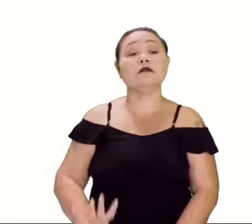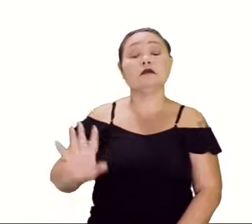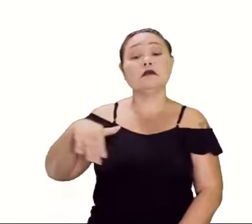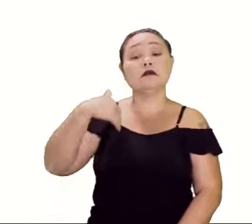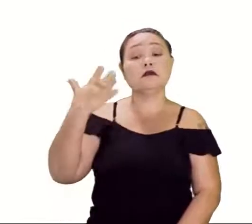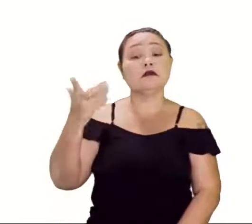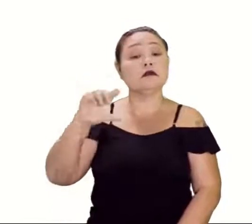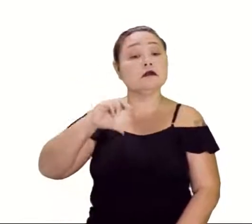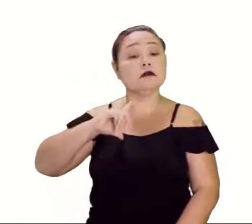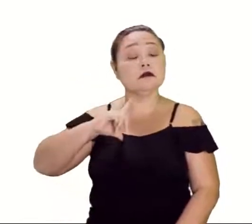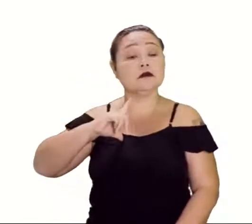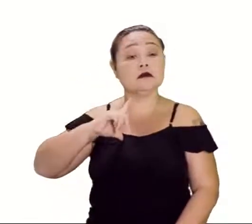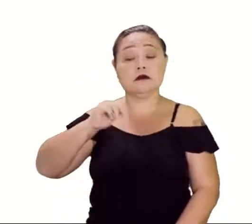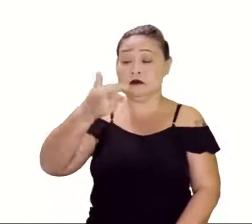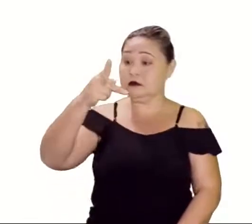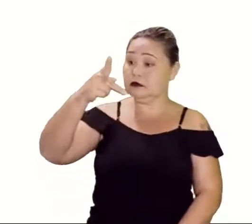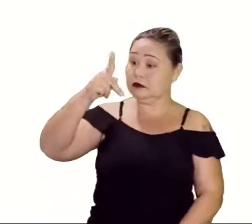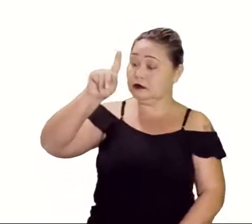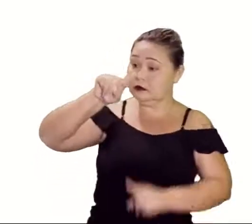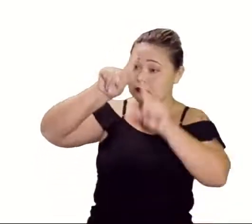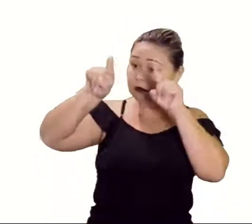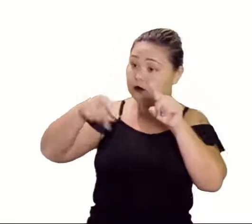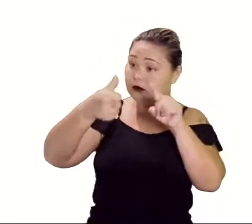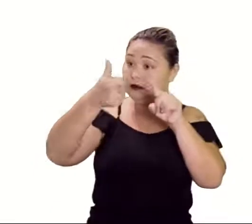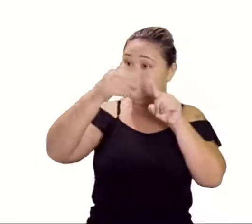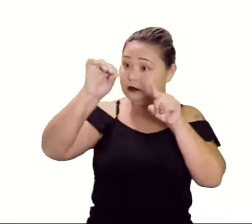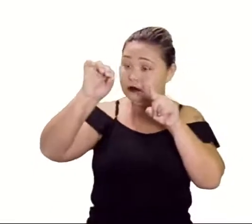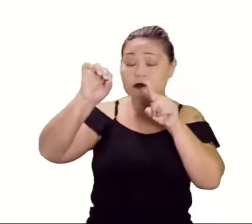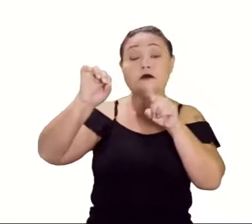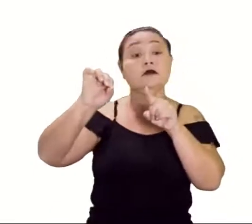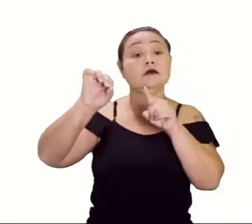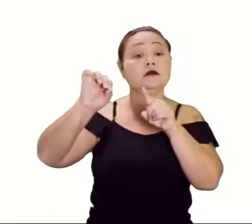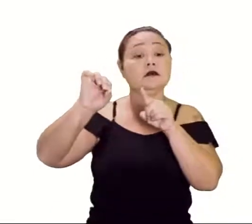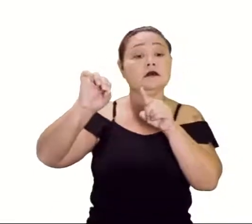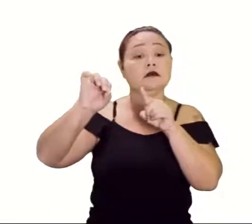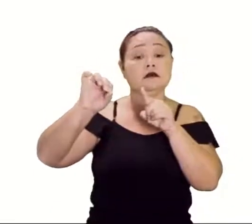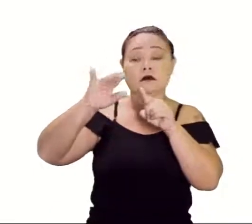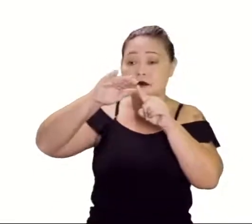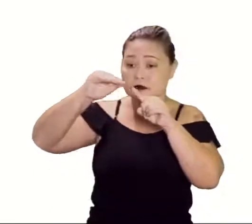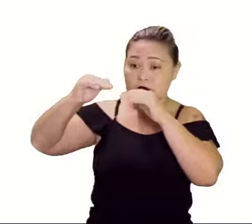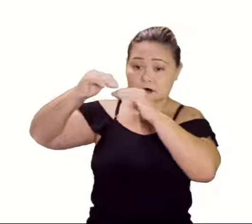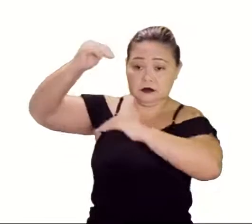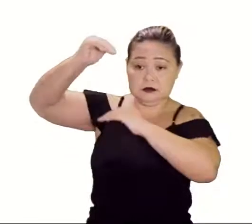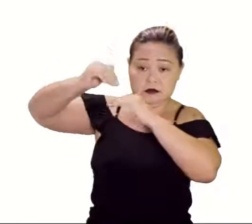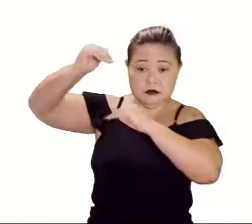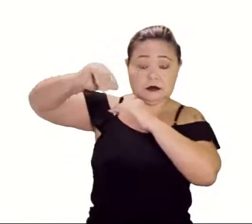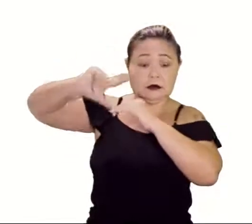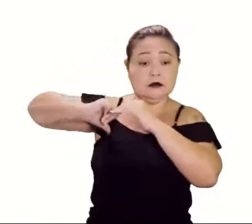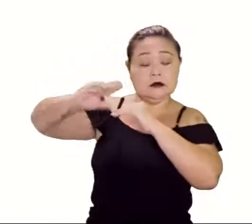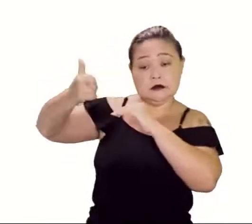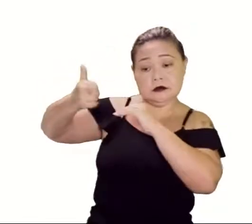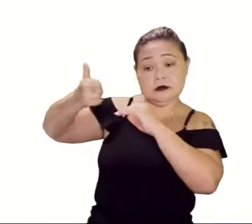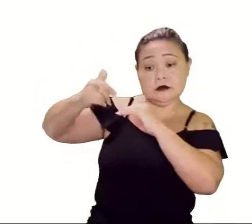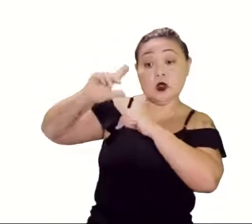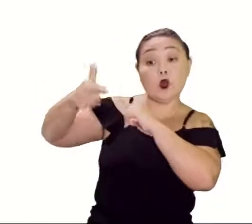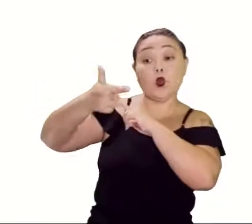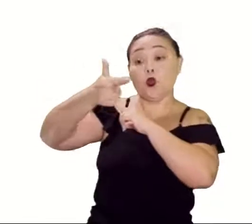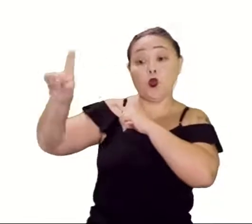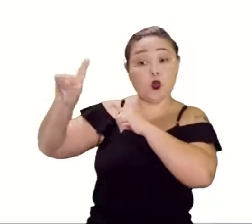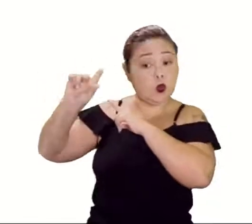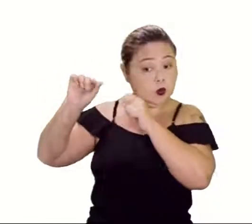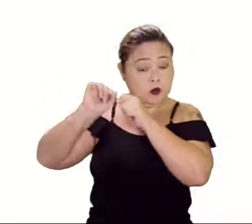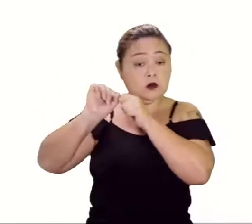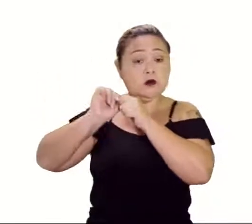Agora, se tivermos o P do valor 10. Vou até passar um risquinho aqui para mostrar que é outro